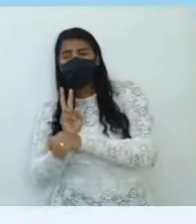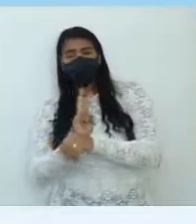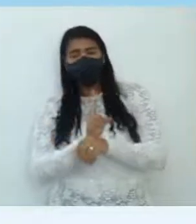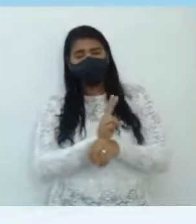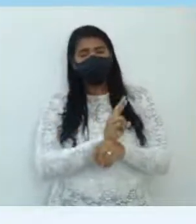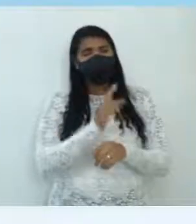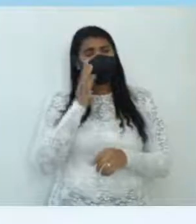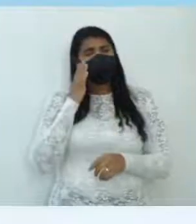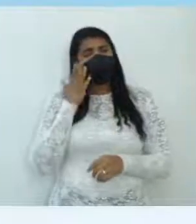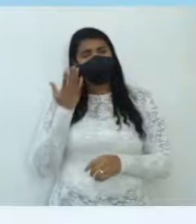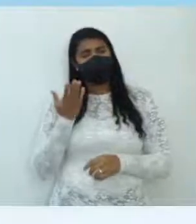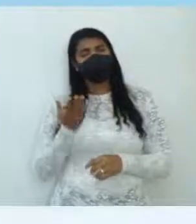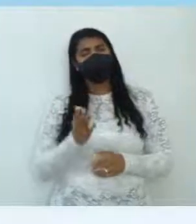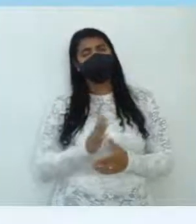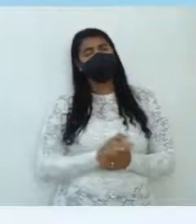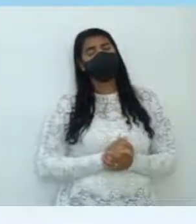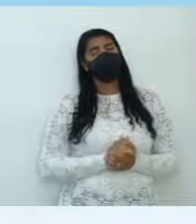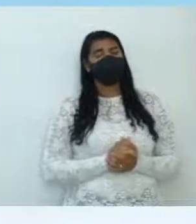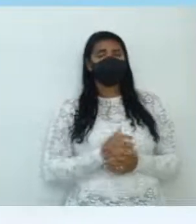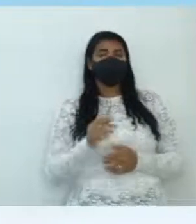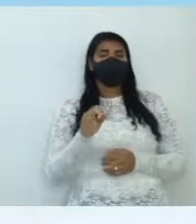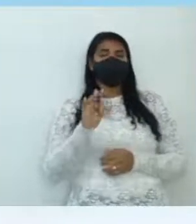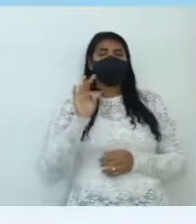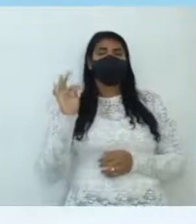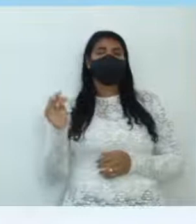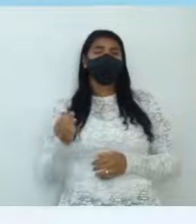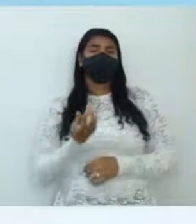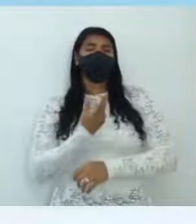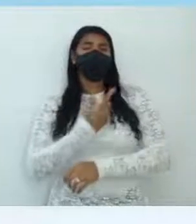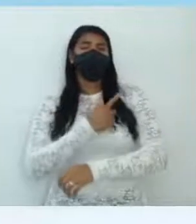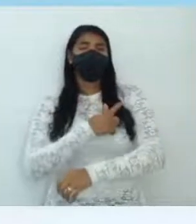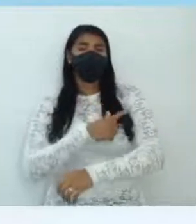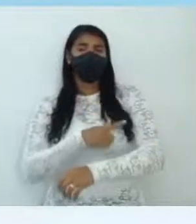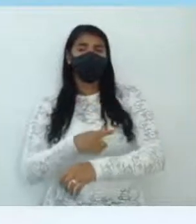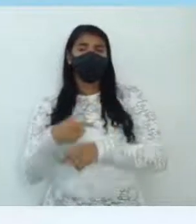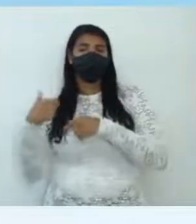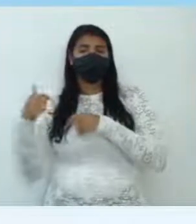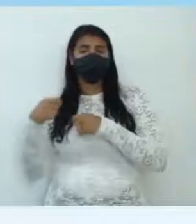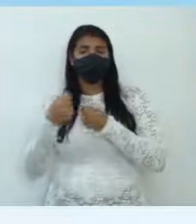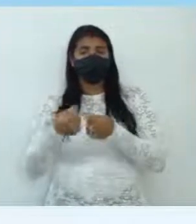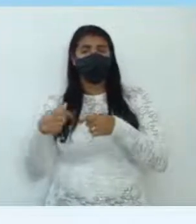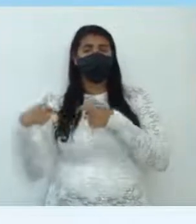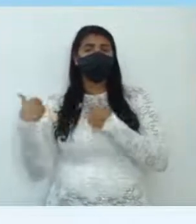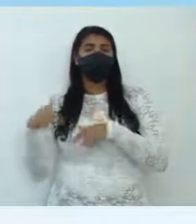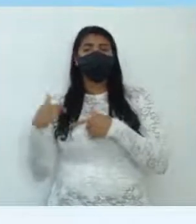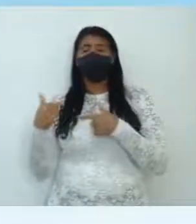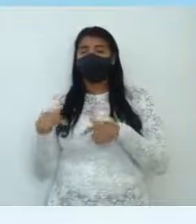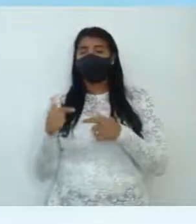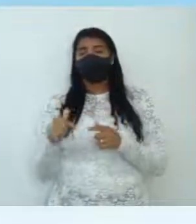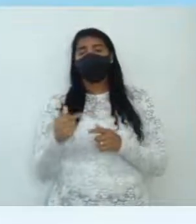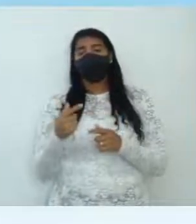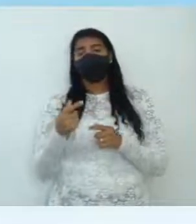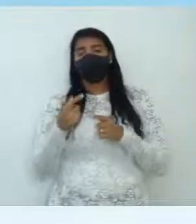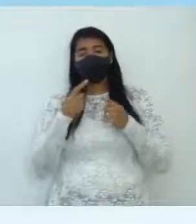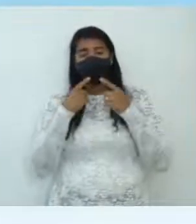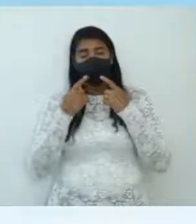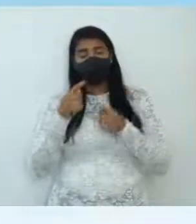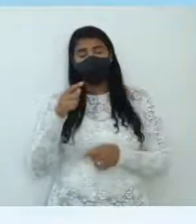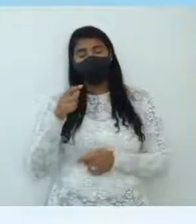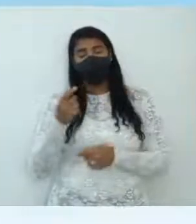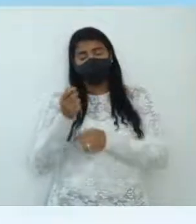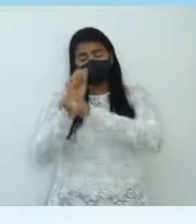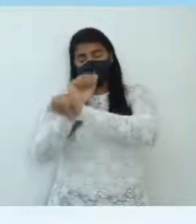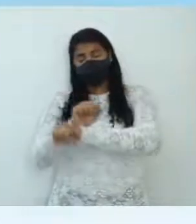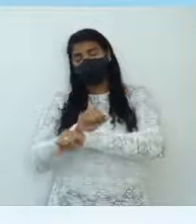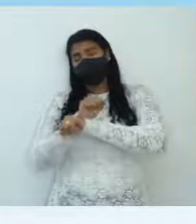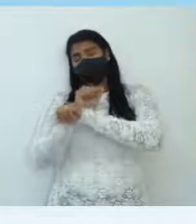minas ilegais, que além de tudo isso, costumam empregar trabalho análogo ao escravo